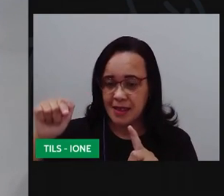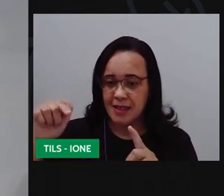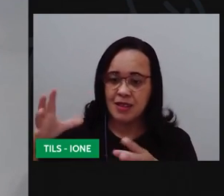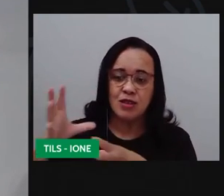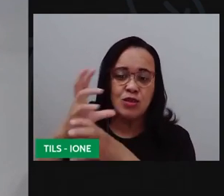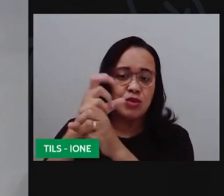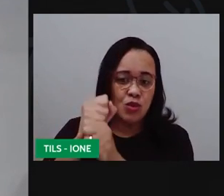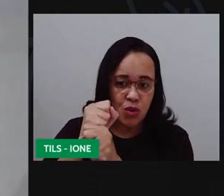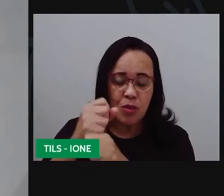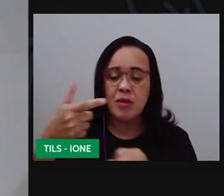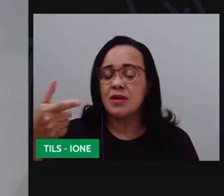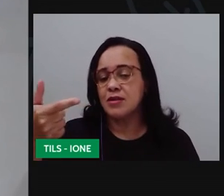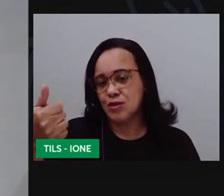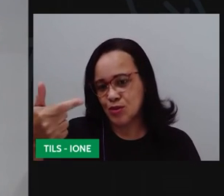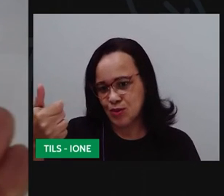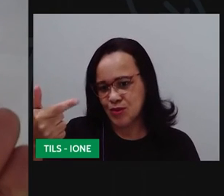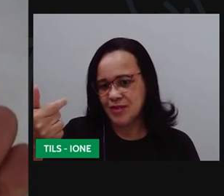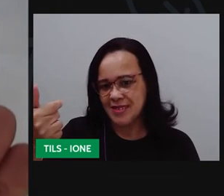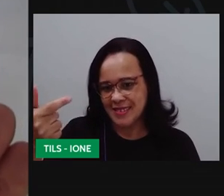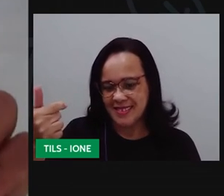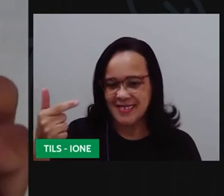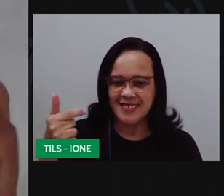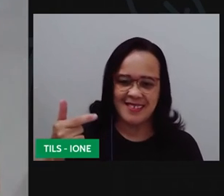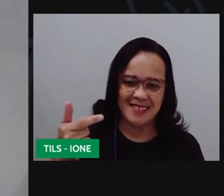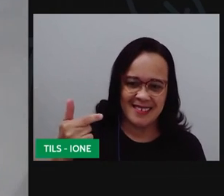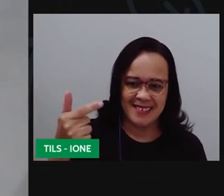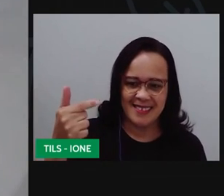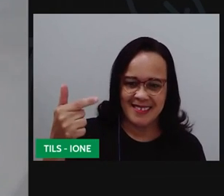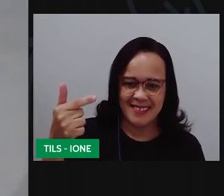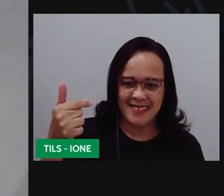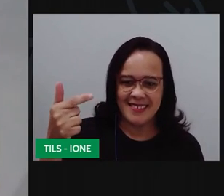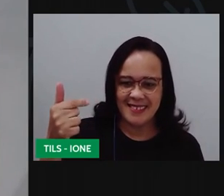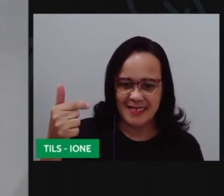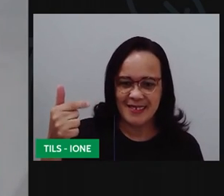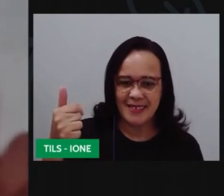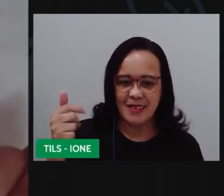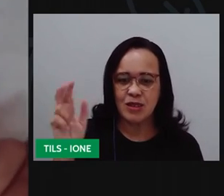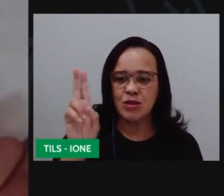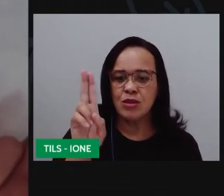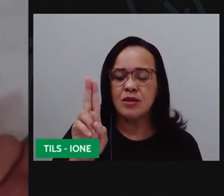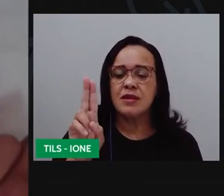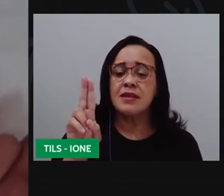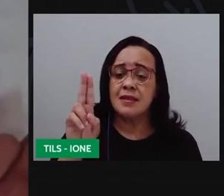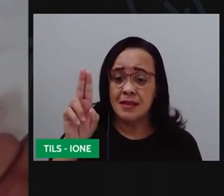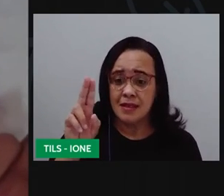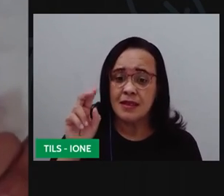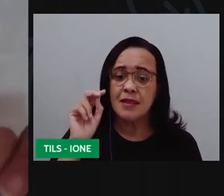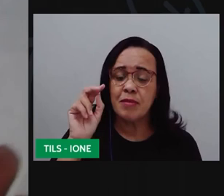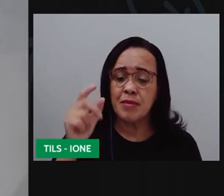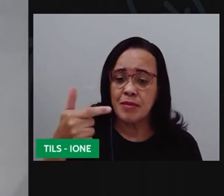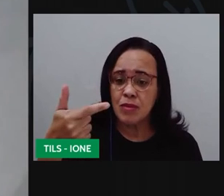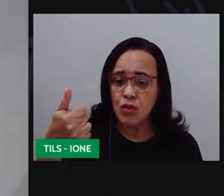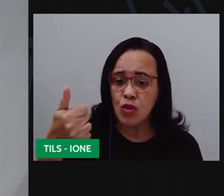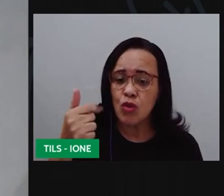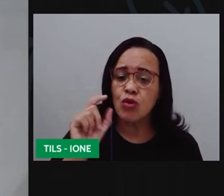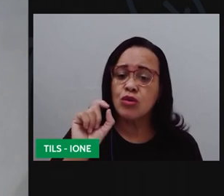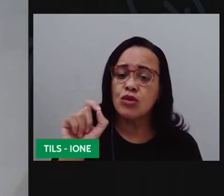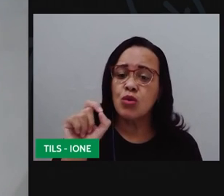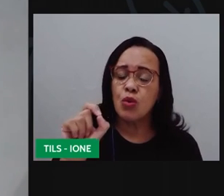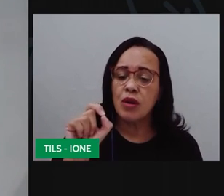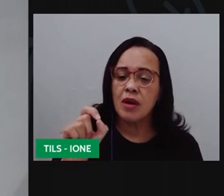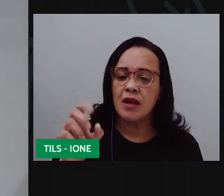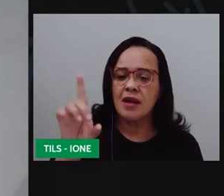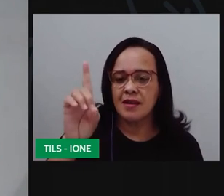aqui 12 é isso mas 12 o que o dezena é isso